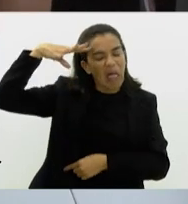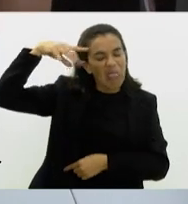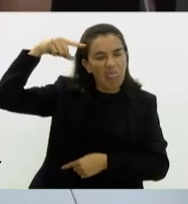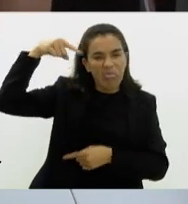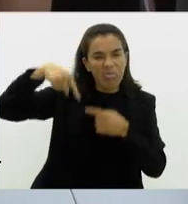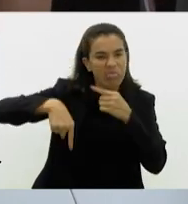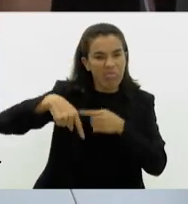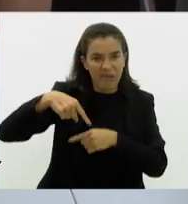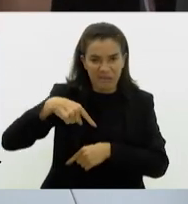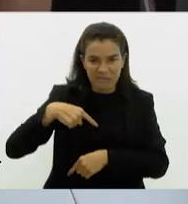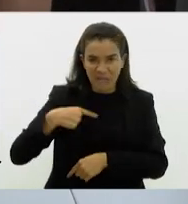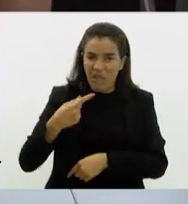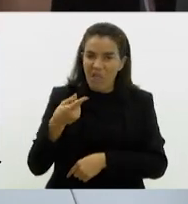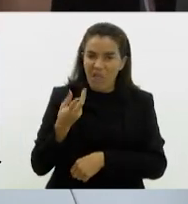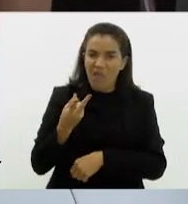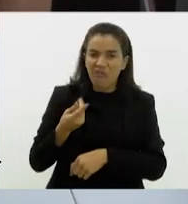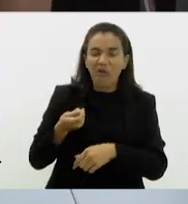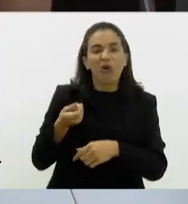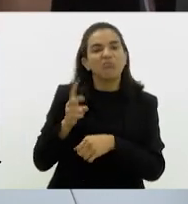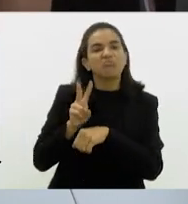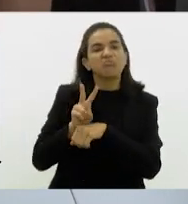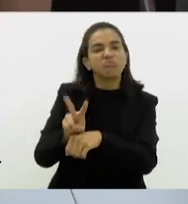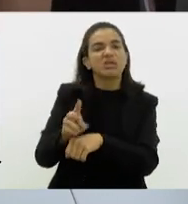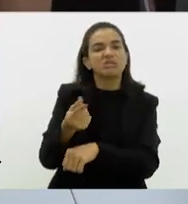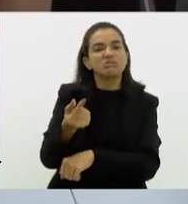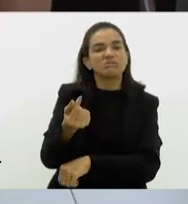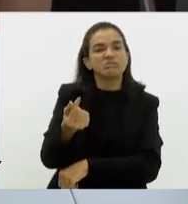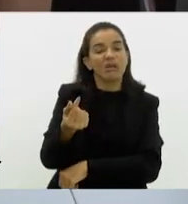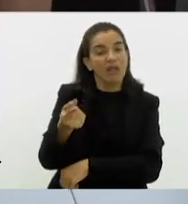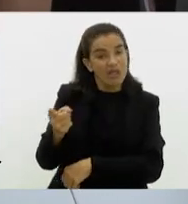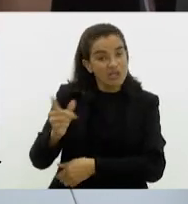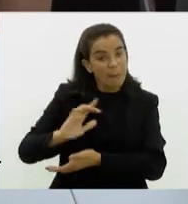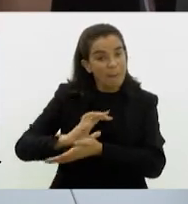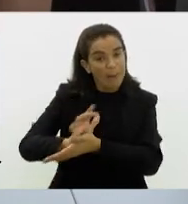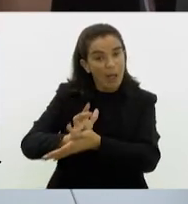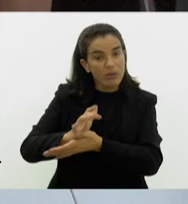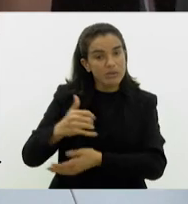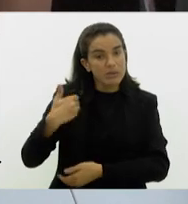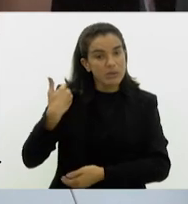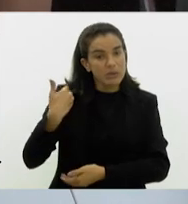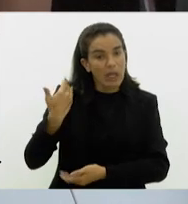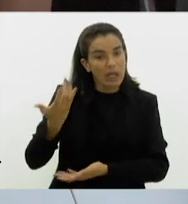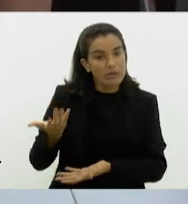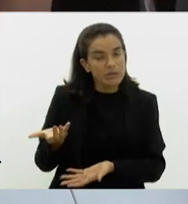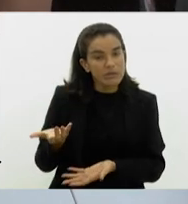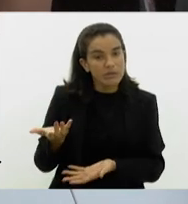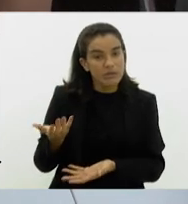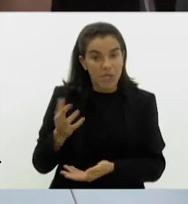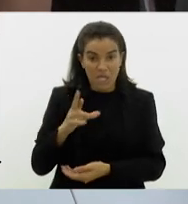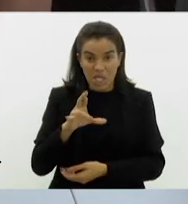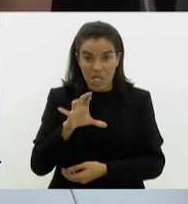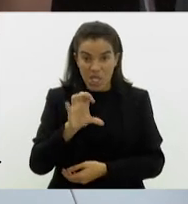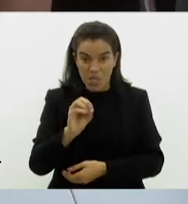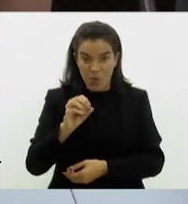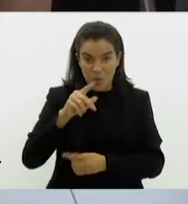vou meter um empréstimo em cima dele. Isso é etarismo. O Rio Previdência não faria